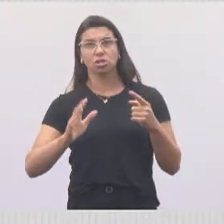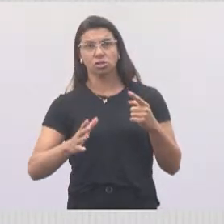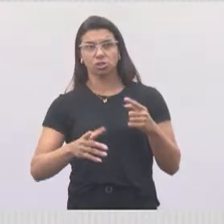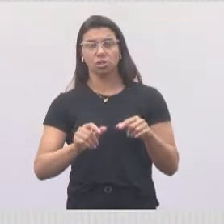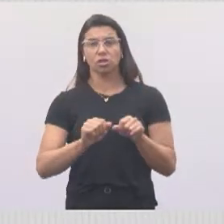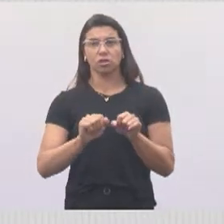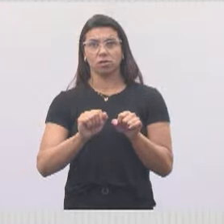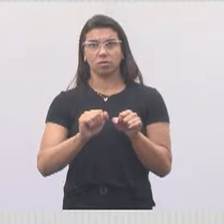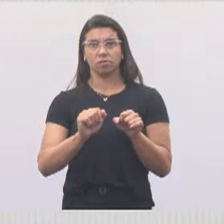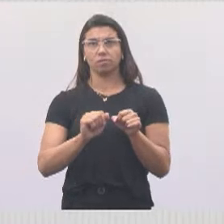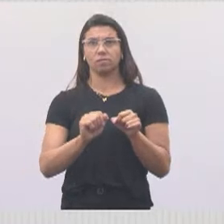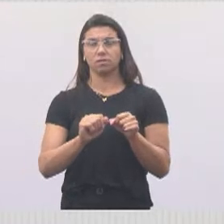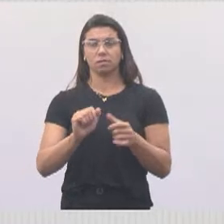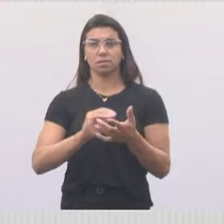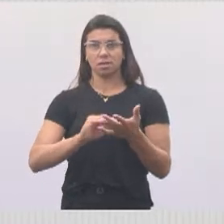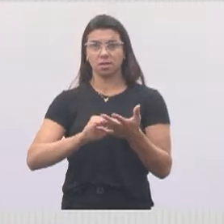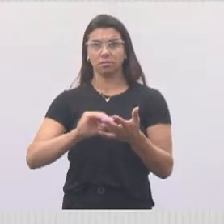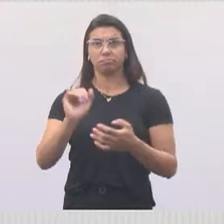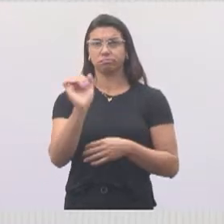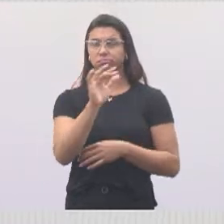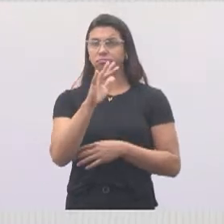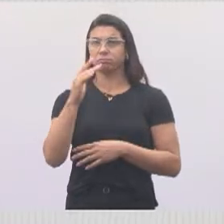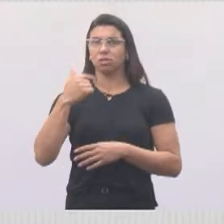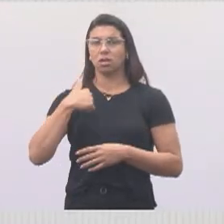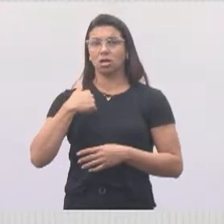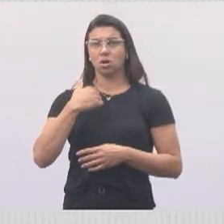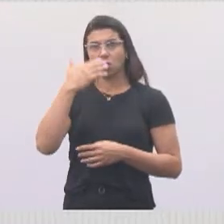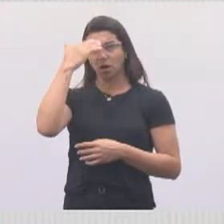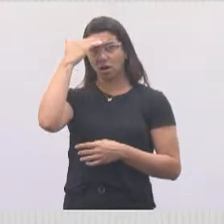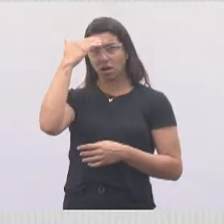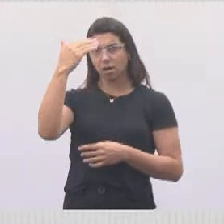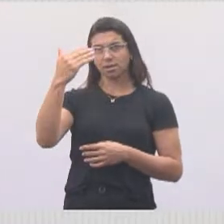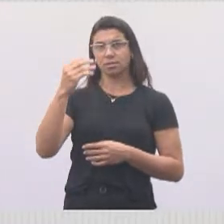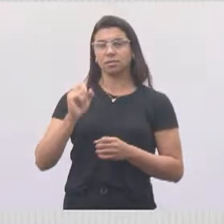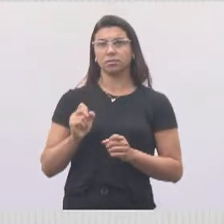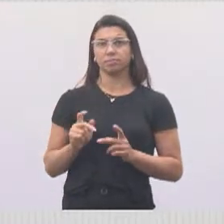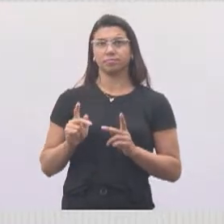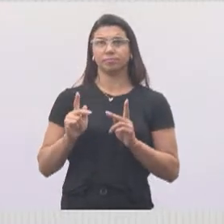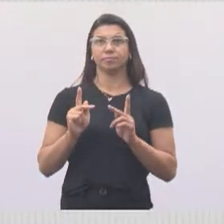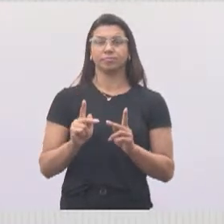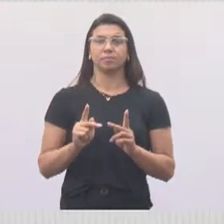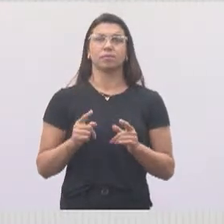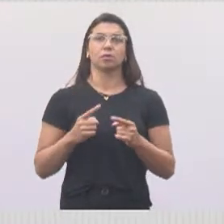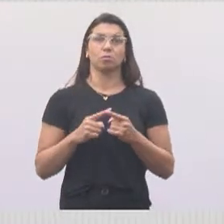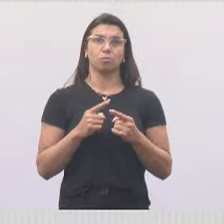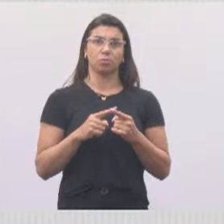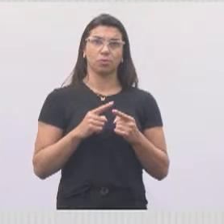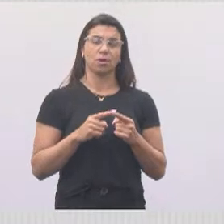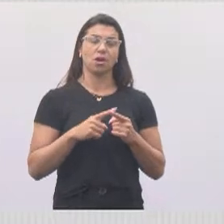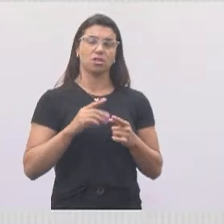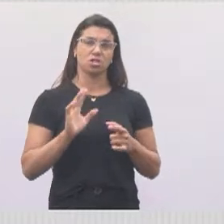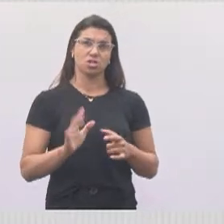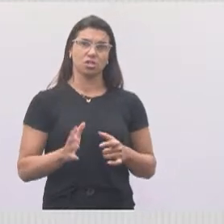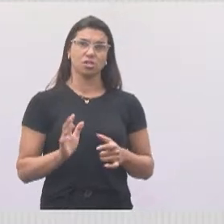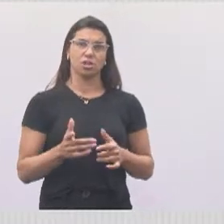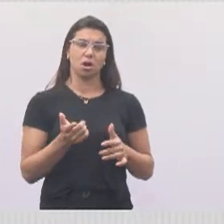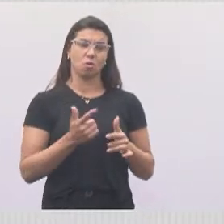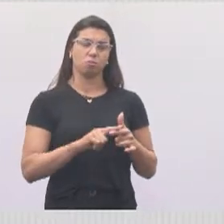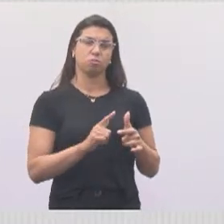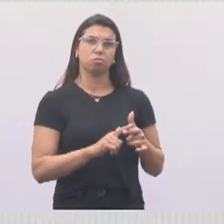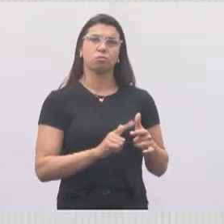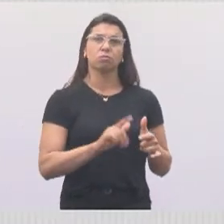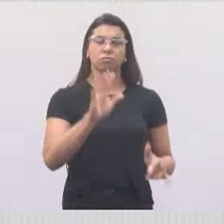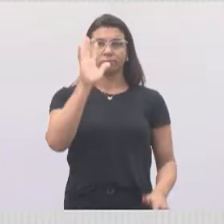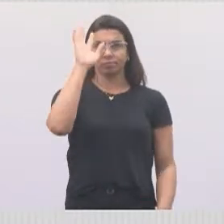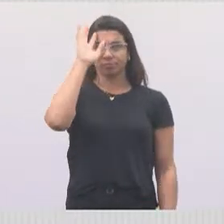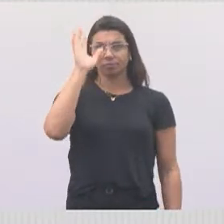agradecido bastante. Então, fica aí o nosso agradecimento, pessoal, da